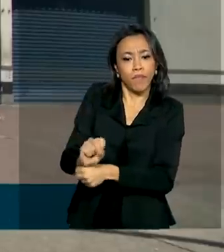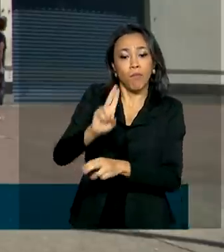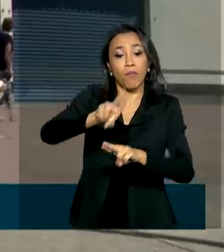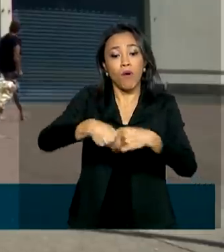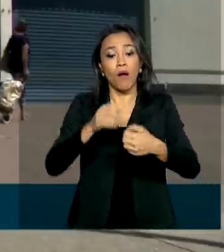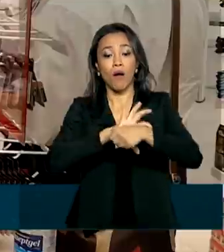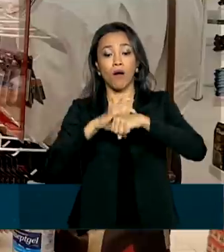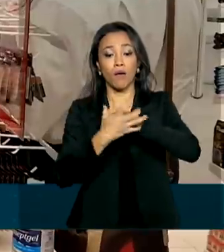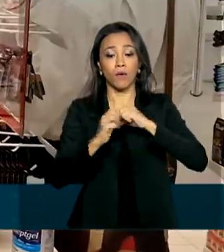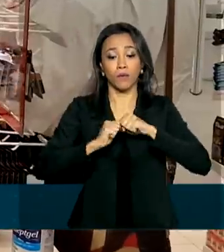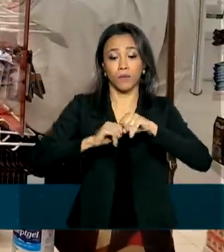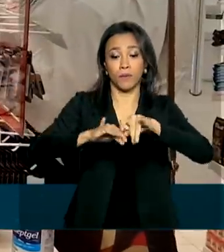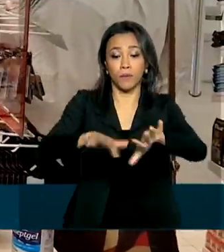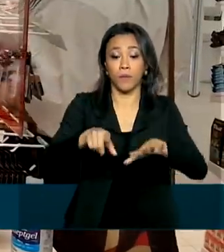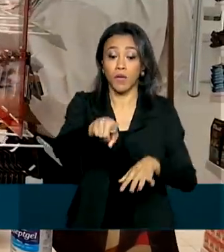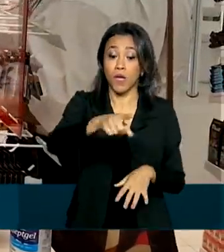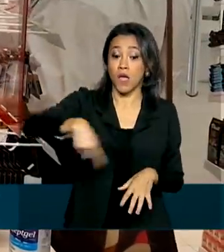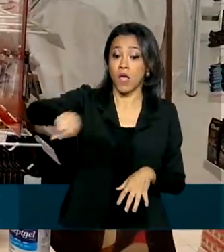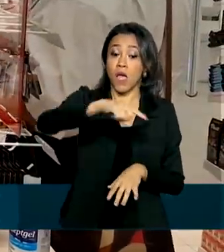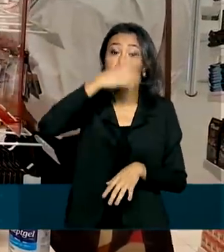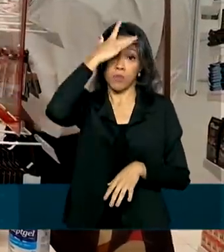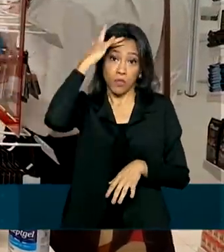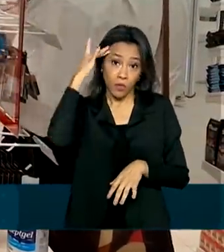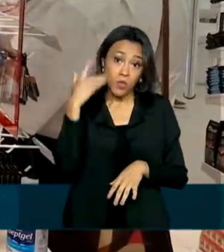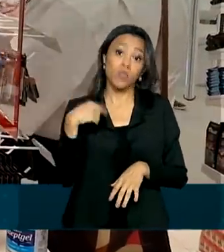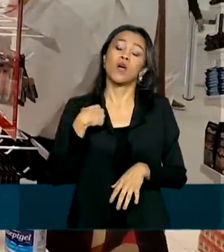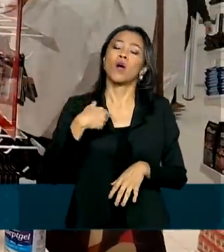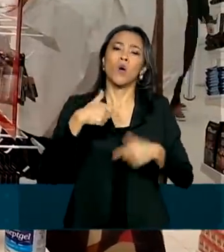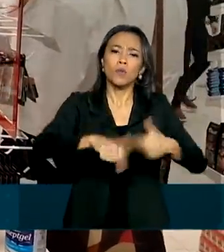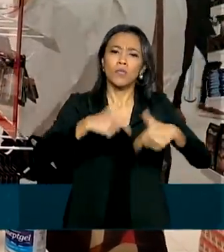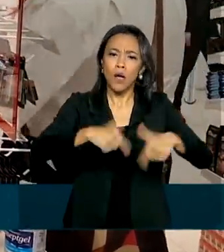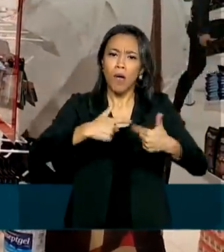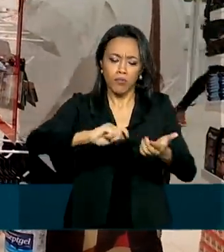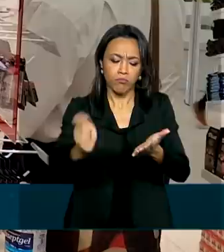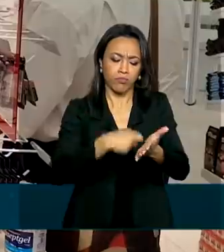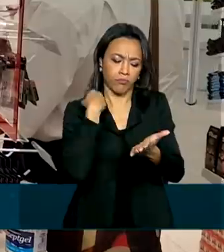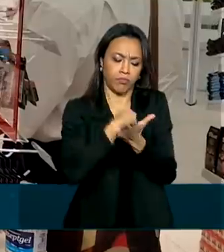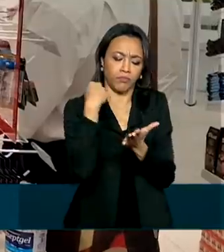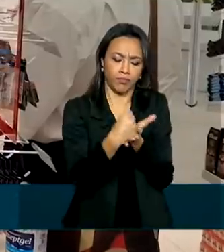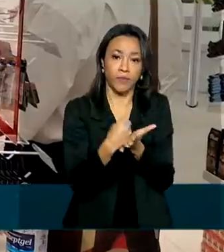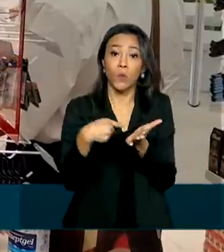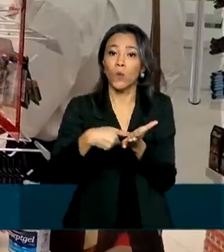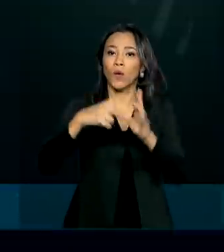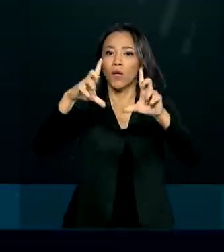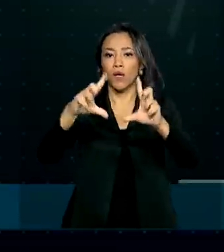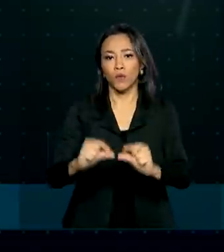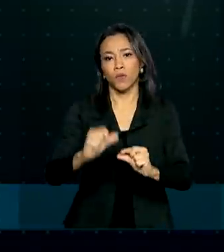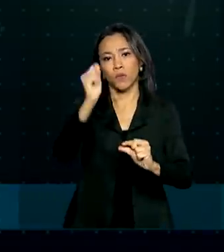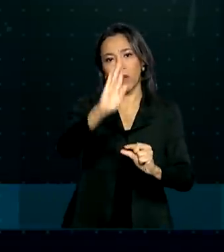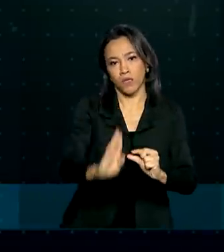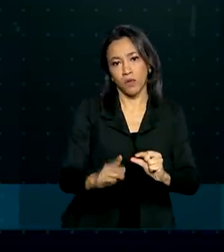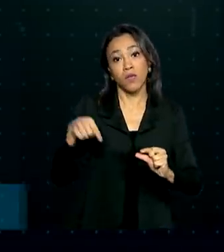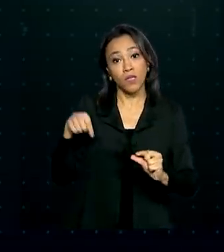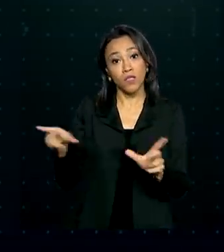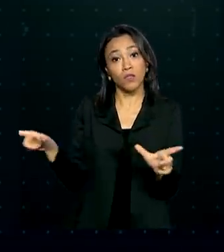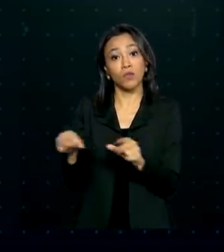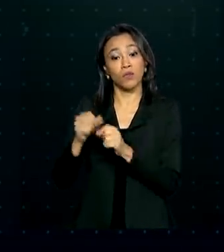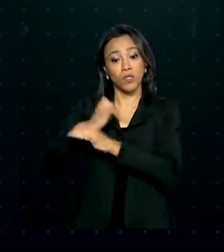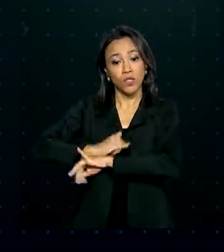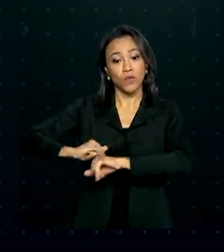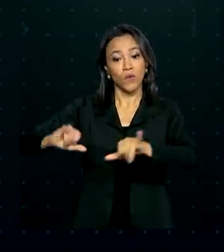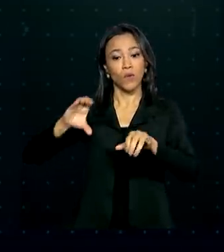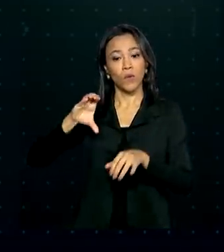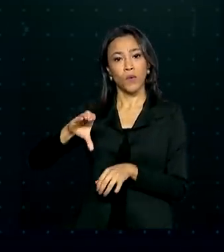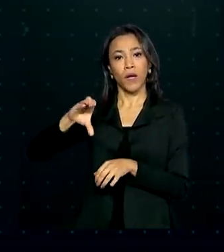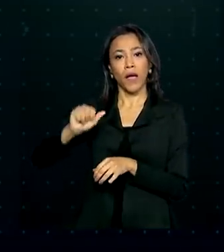covid-19, o número de pessoas com empregos formais de carteira assinada caiu no Brasil. Dados do Cadastro Geral de